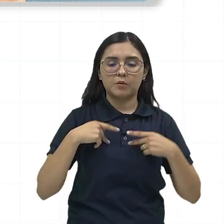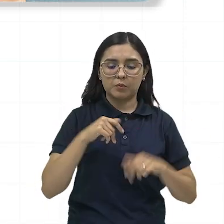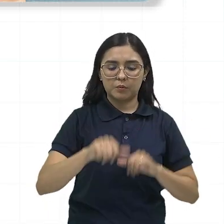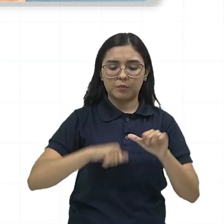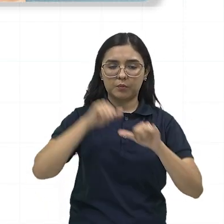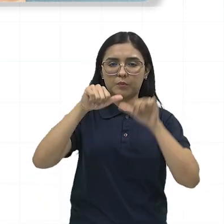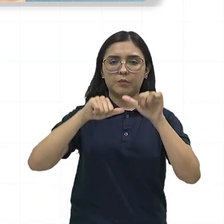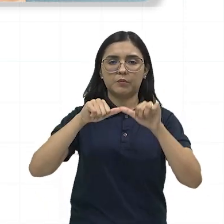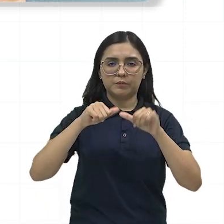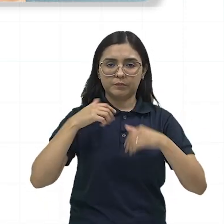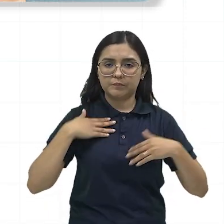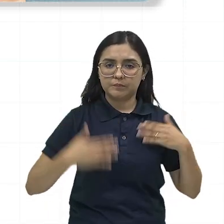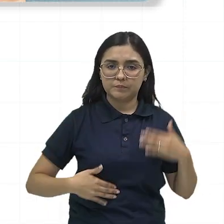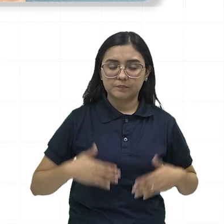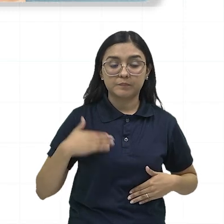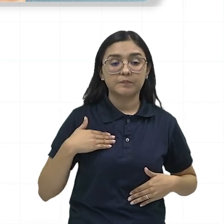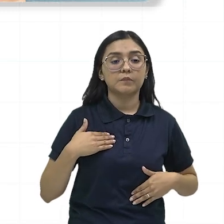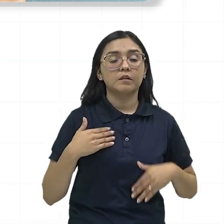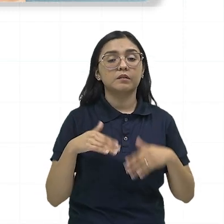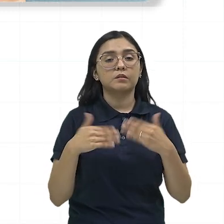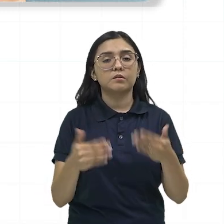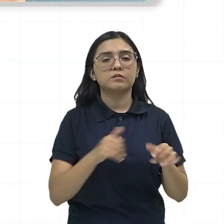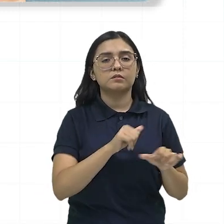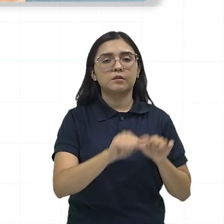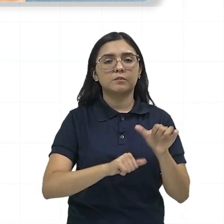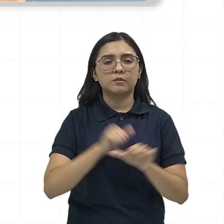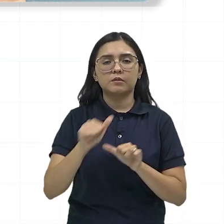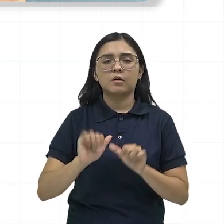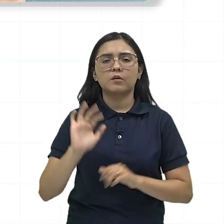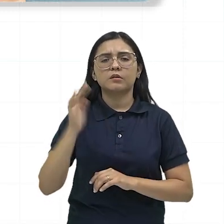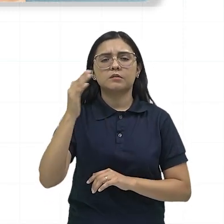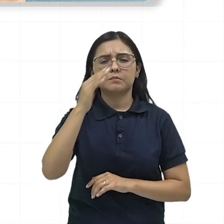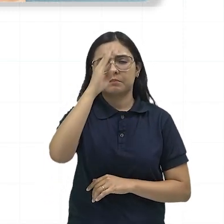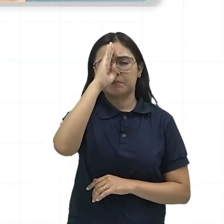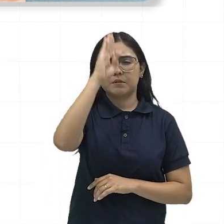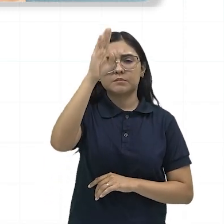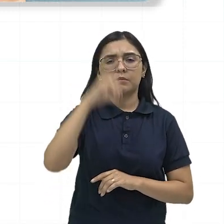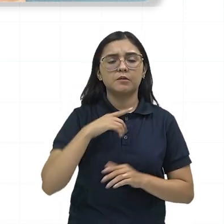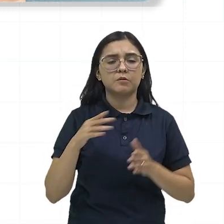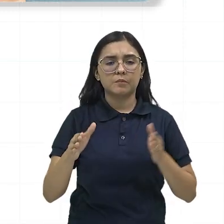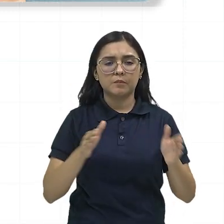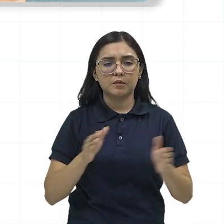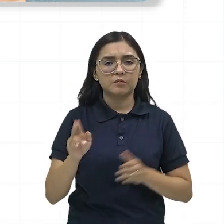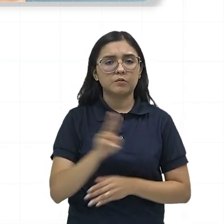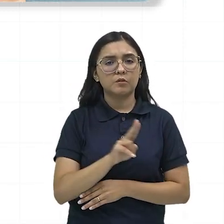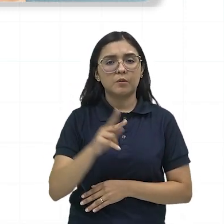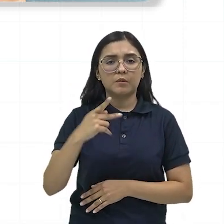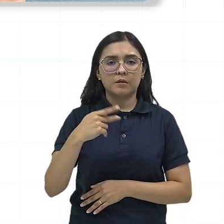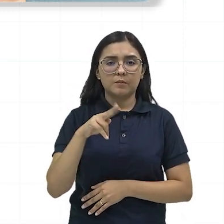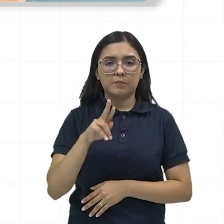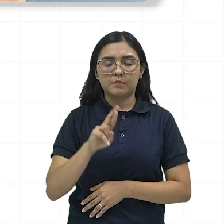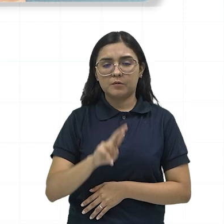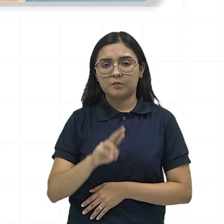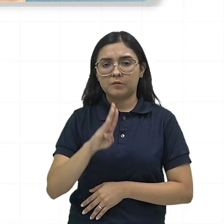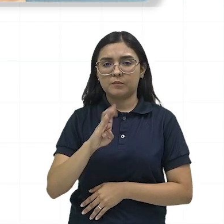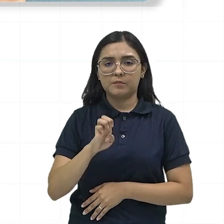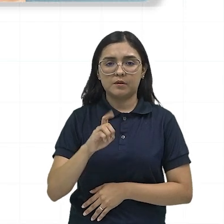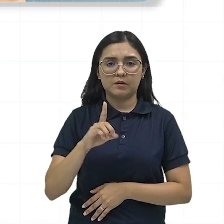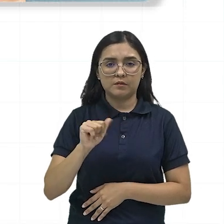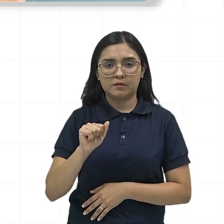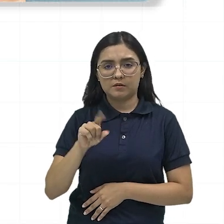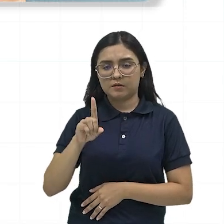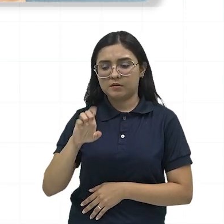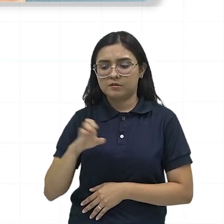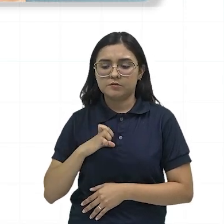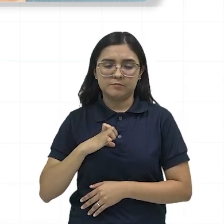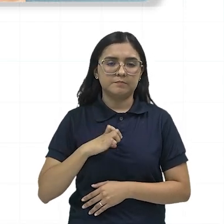mudanças físicas. Essas mudanças ocorrem principalmente em um período chamado puberdade e visam preparar